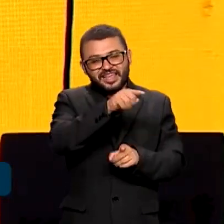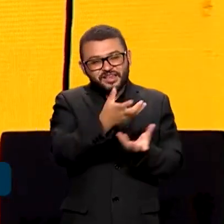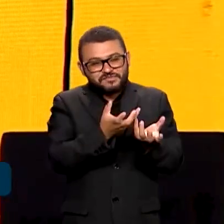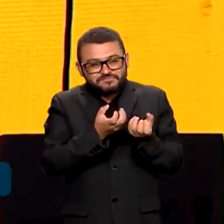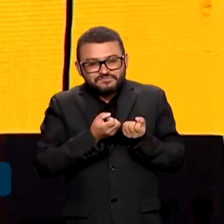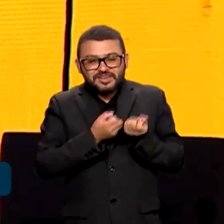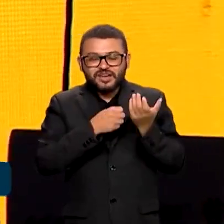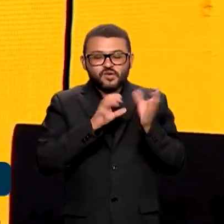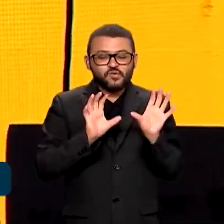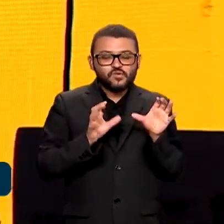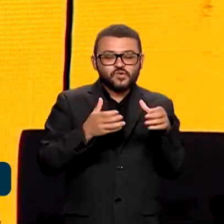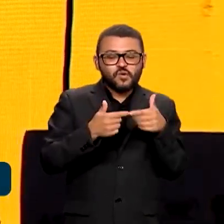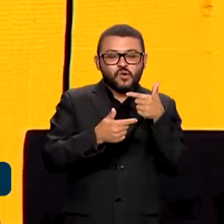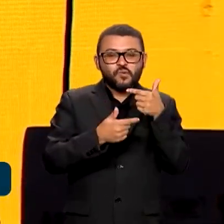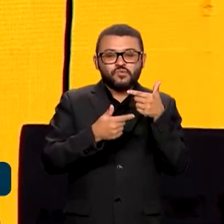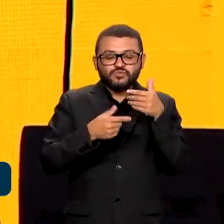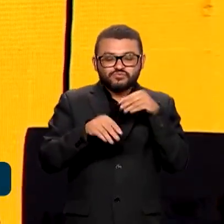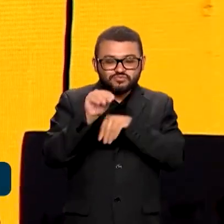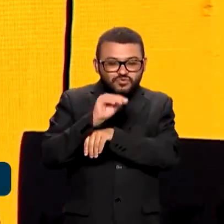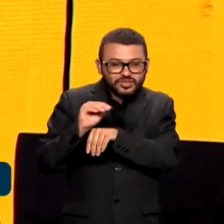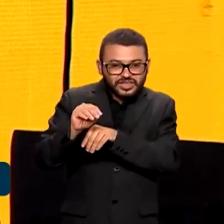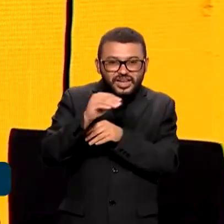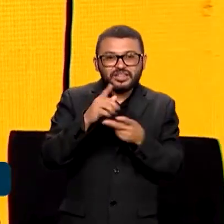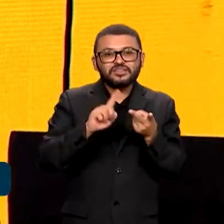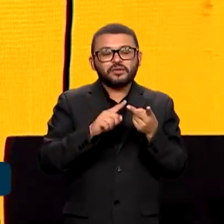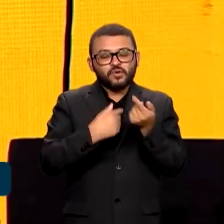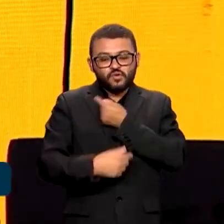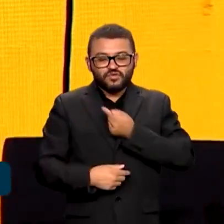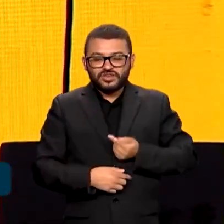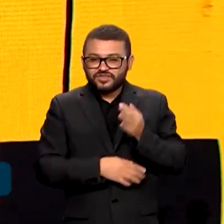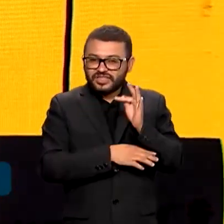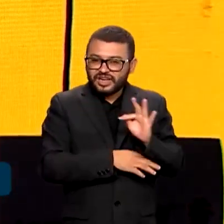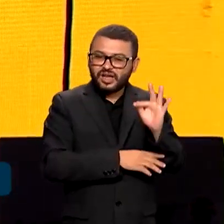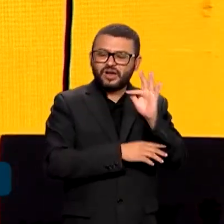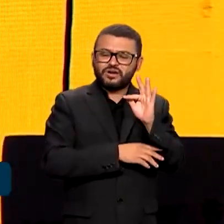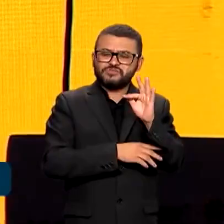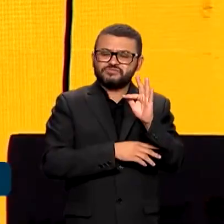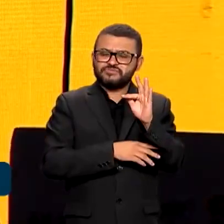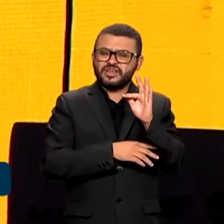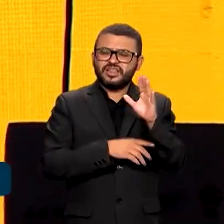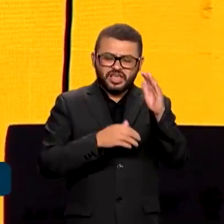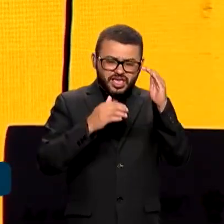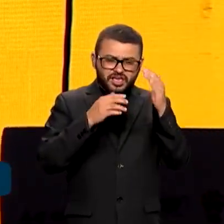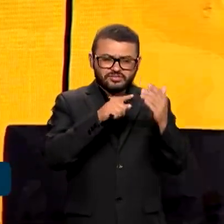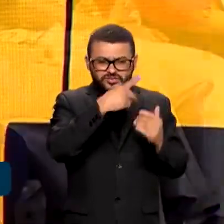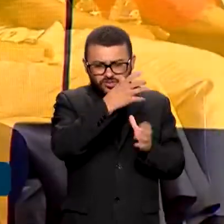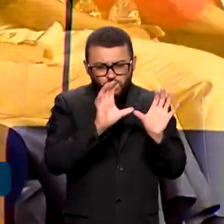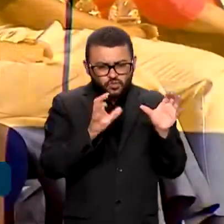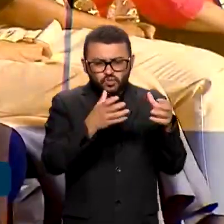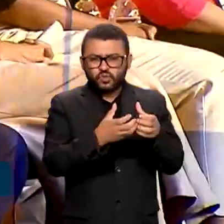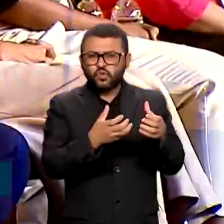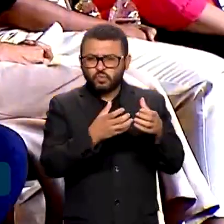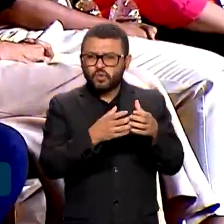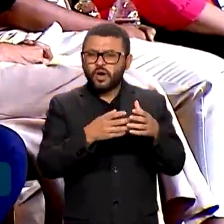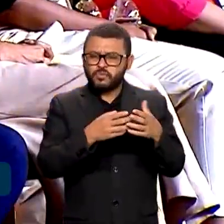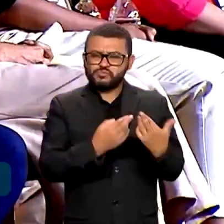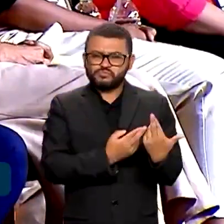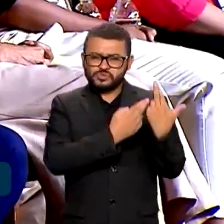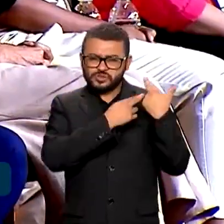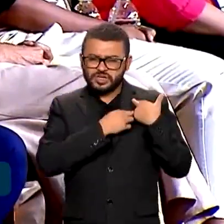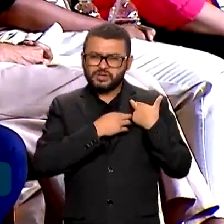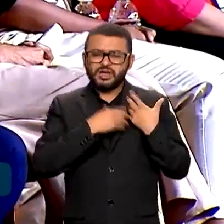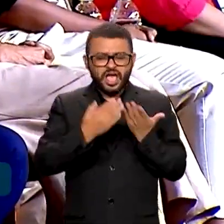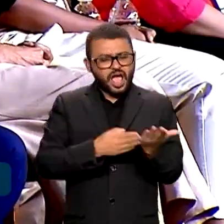como sua equipe tratou a equipe do governo federal, pela competência do seu time que nos ajudou